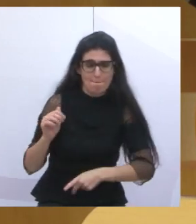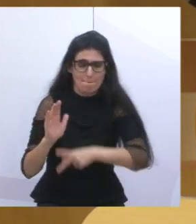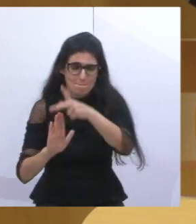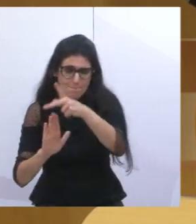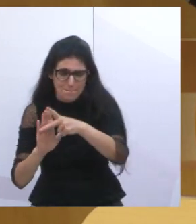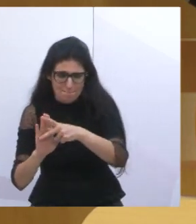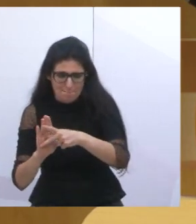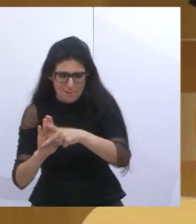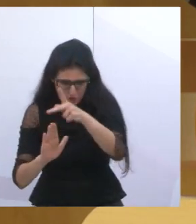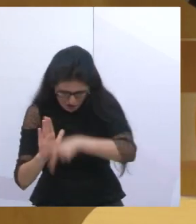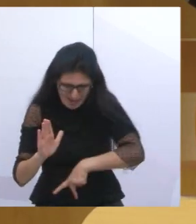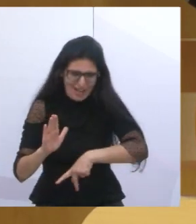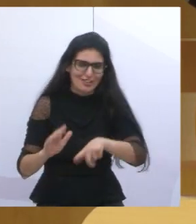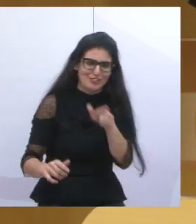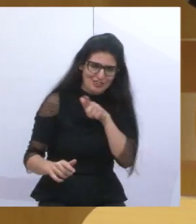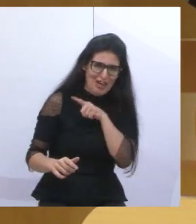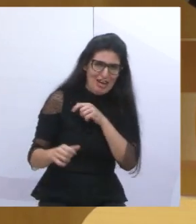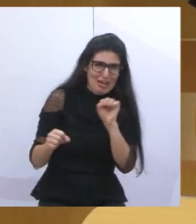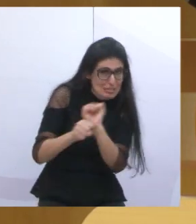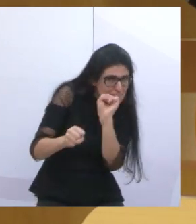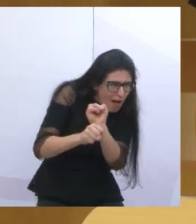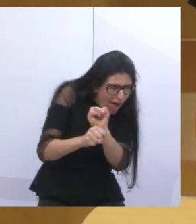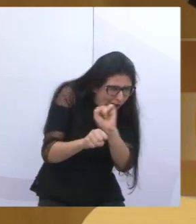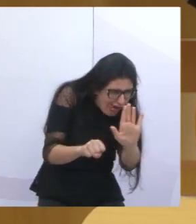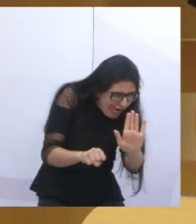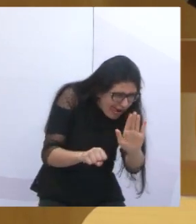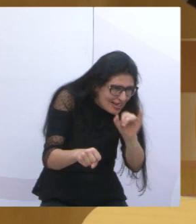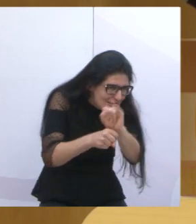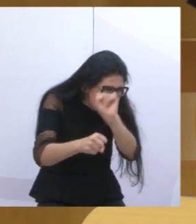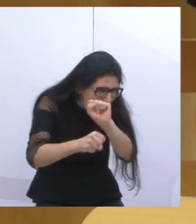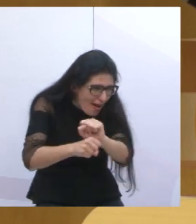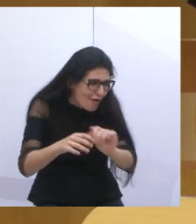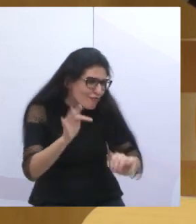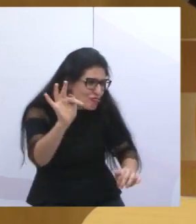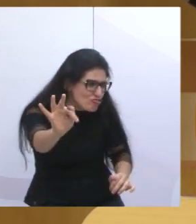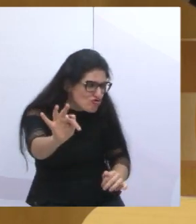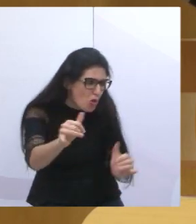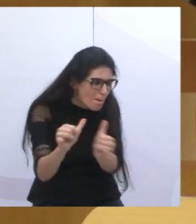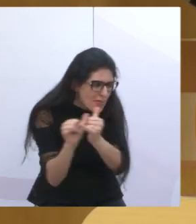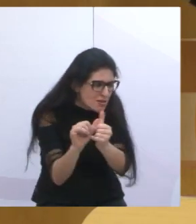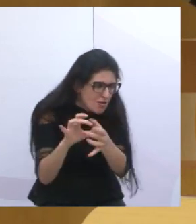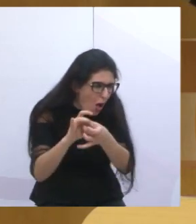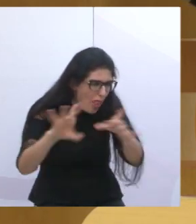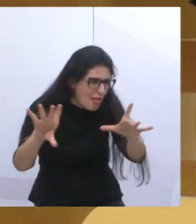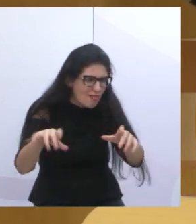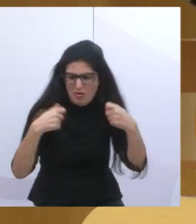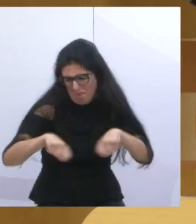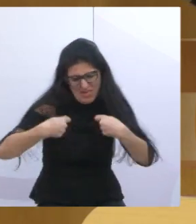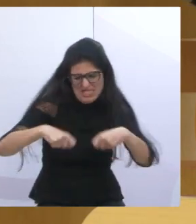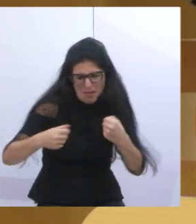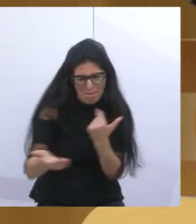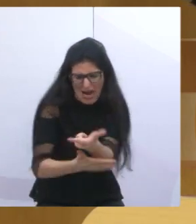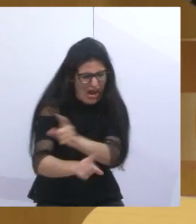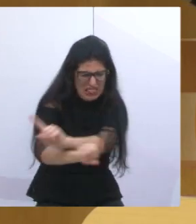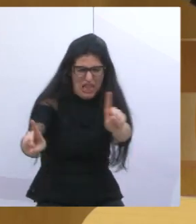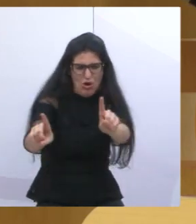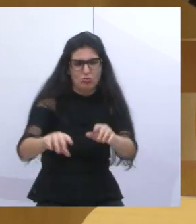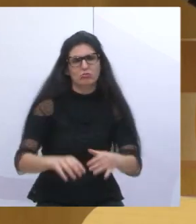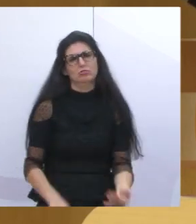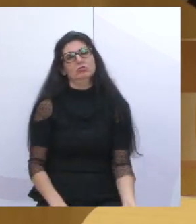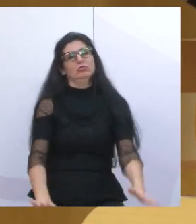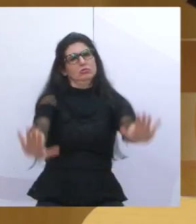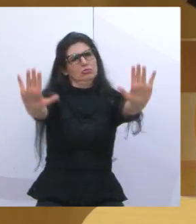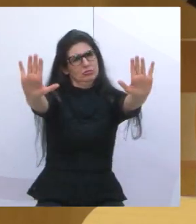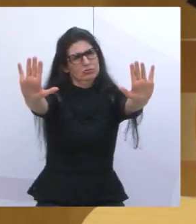aqui sem crítica nenhuma jurídico, tá? Dizendo o seguinte: e o cidadão que pagou? E o camarada que deixou